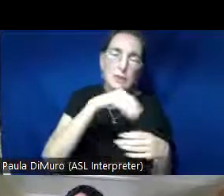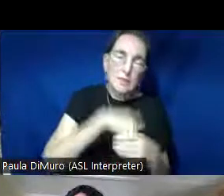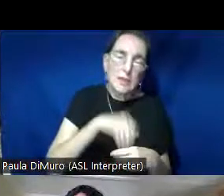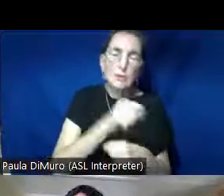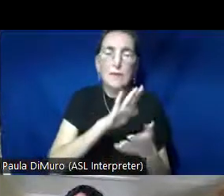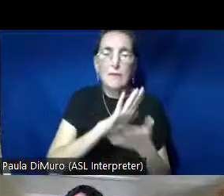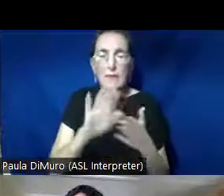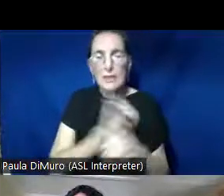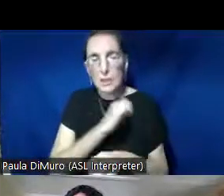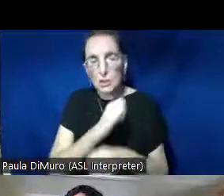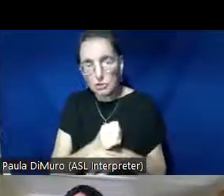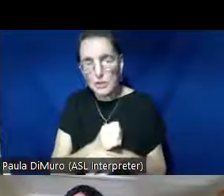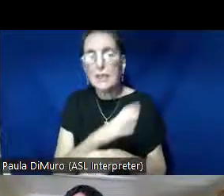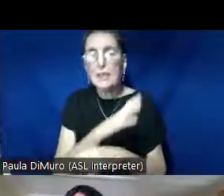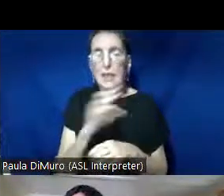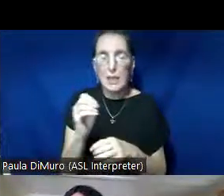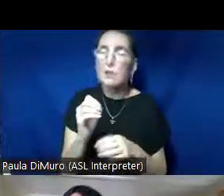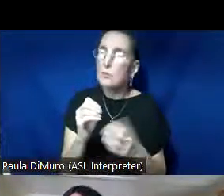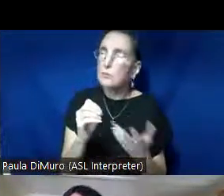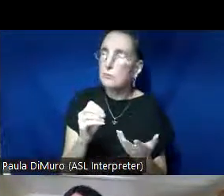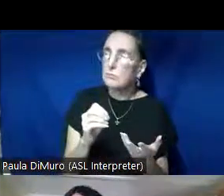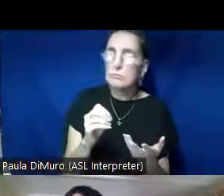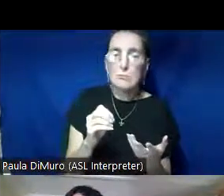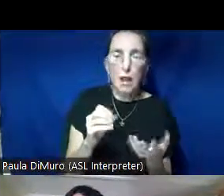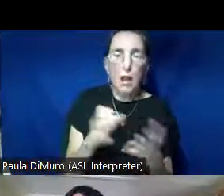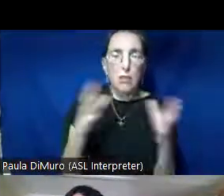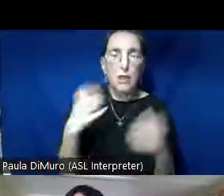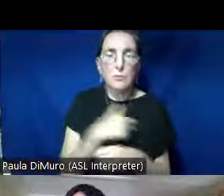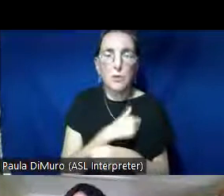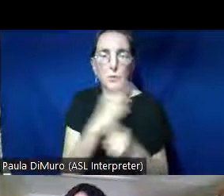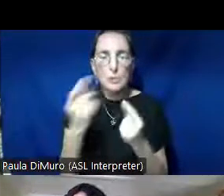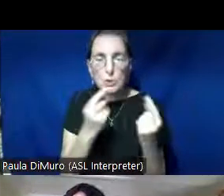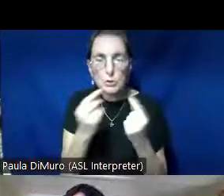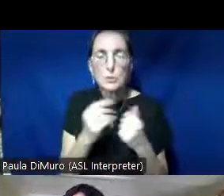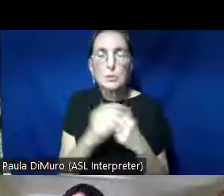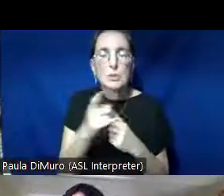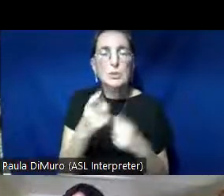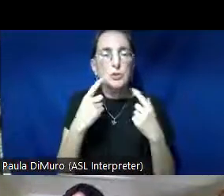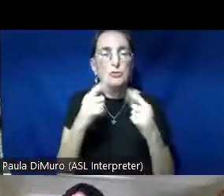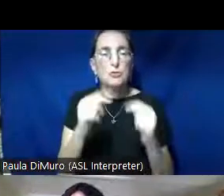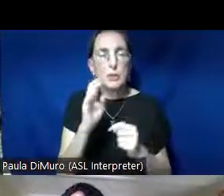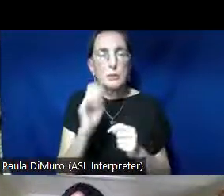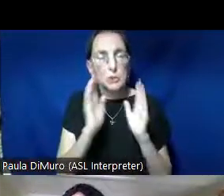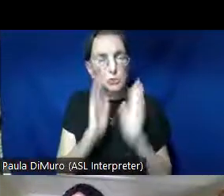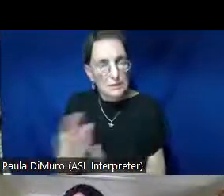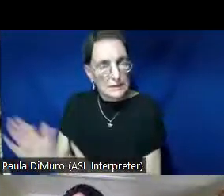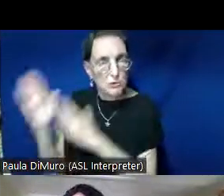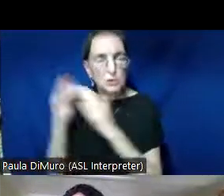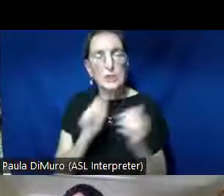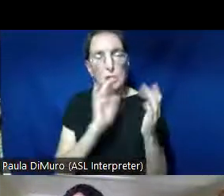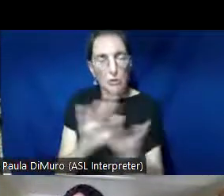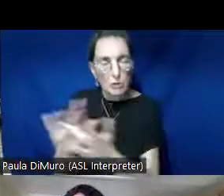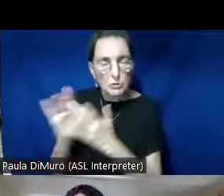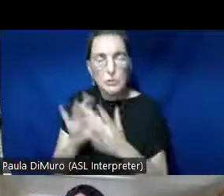organização modo que expor e engaja na energia limpa e tudo que no faz é tenta